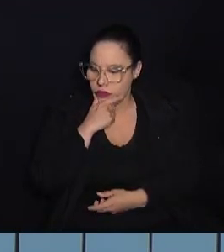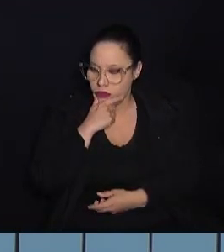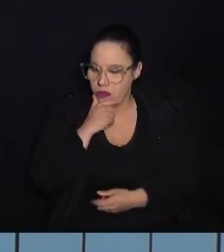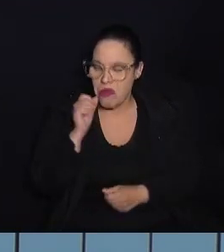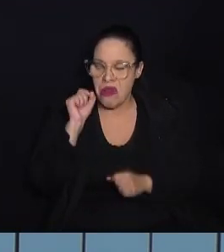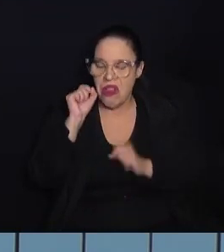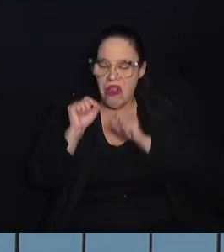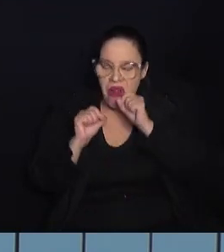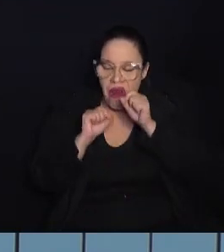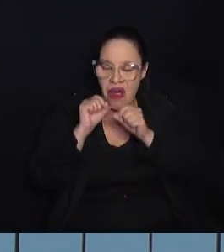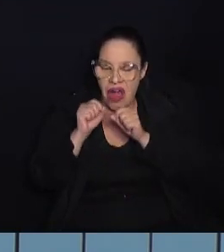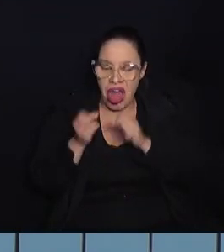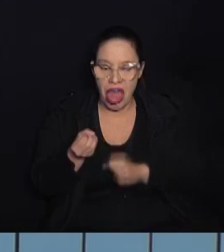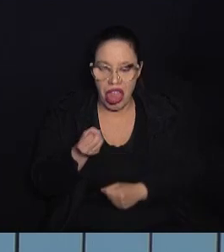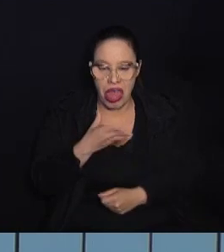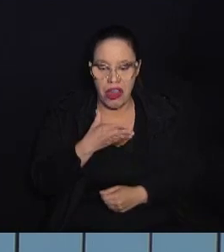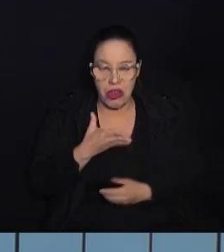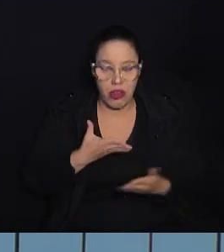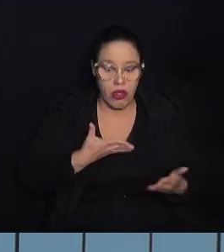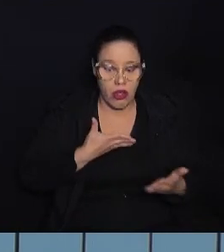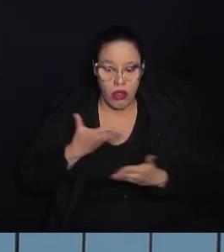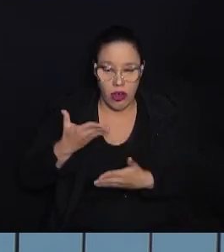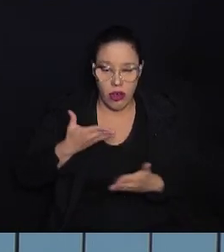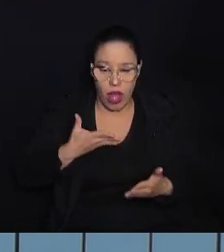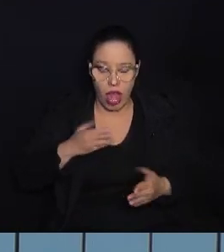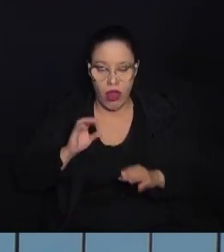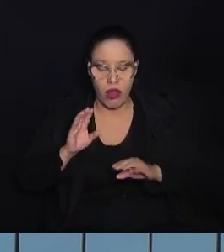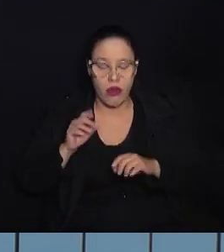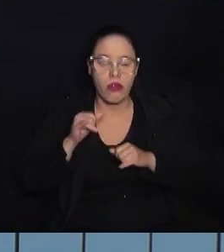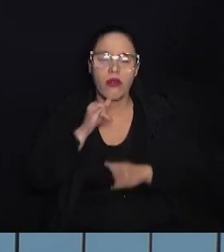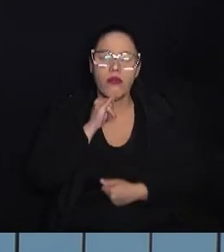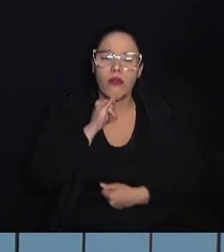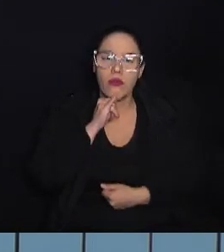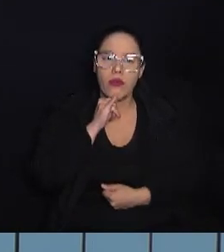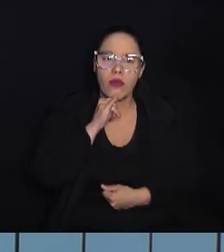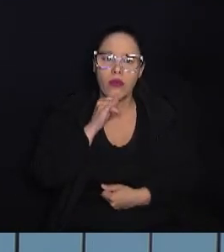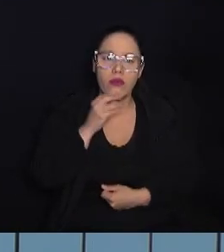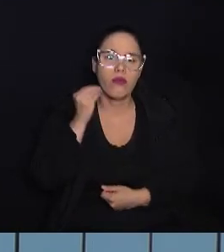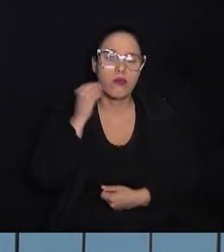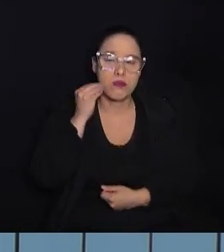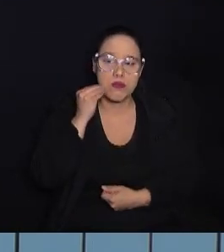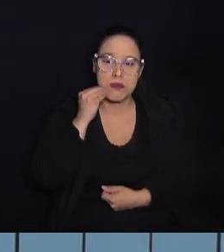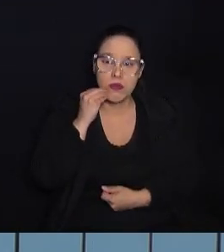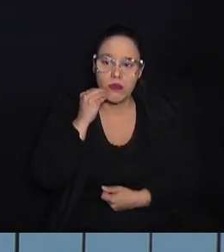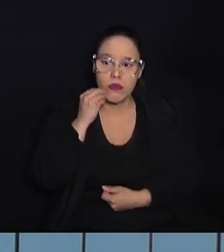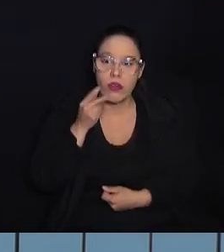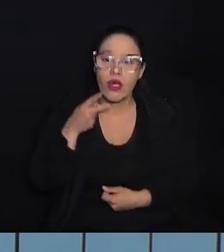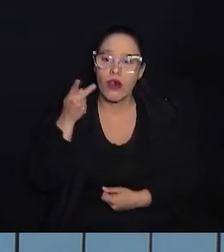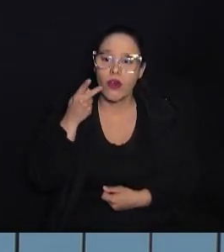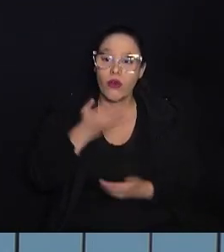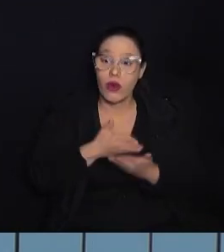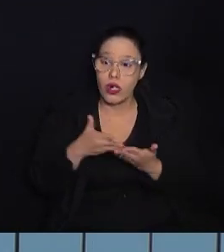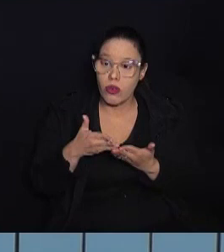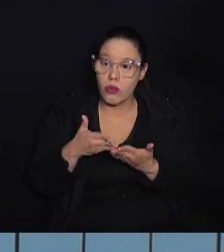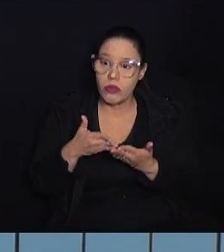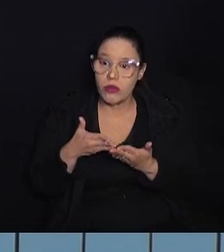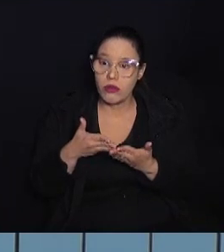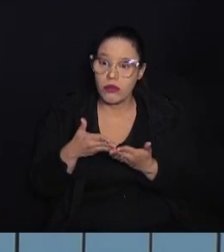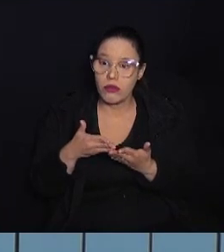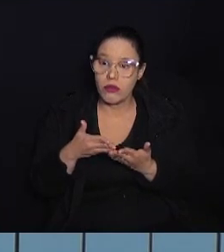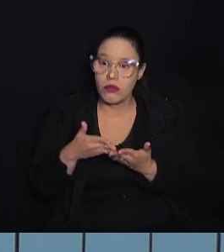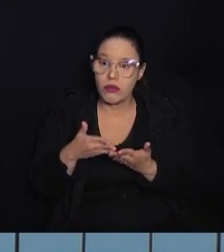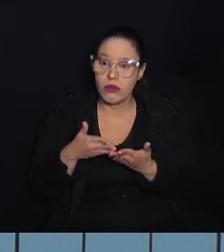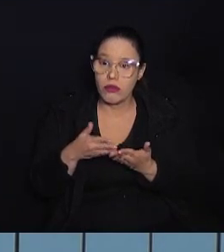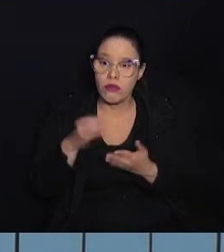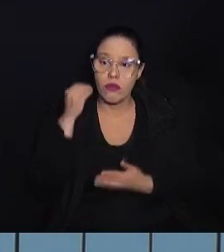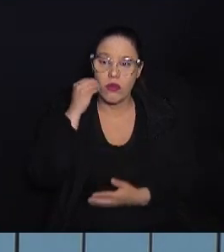que estabelecem essas novas diretrizes, como, por exemplo, esse teste que eu falei no começo,